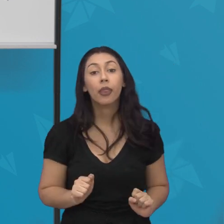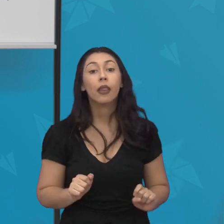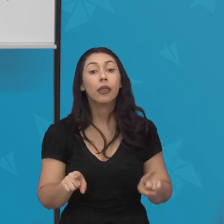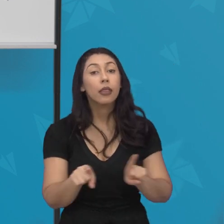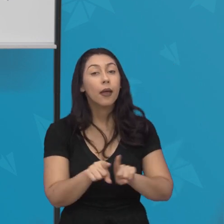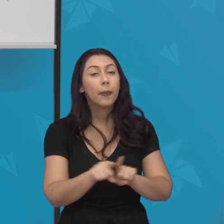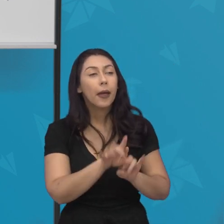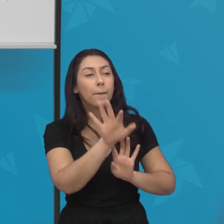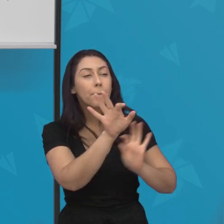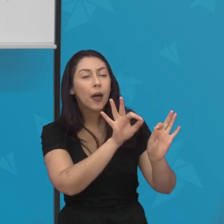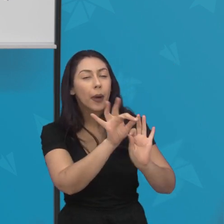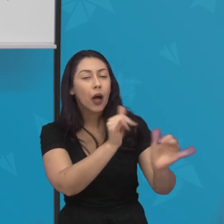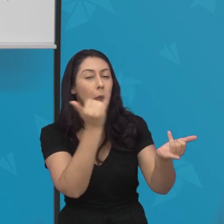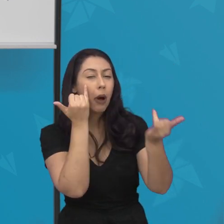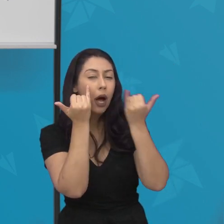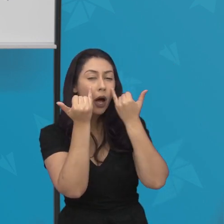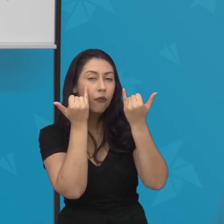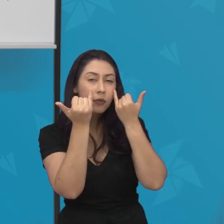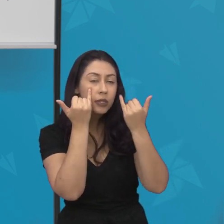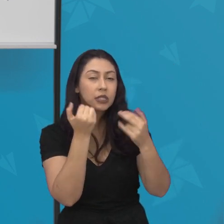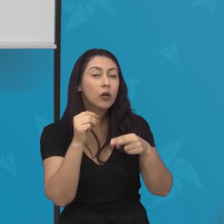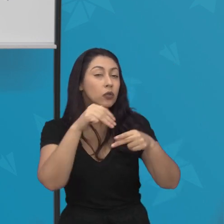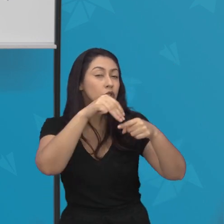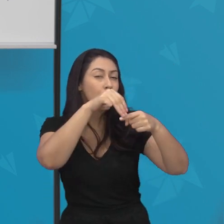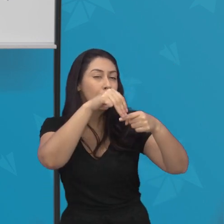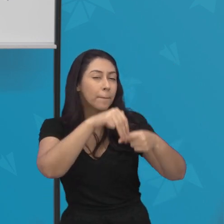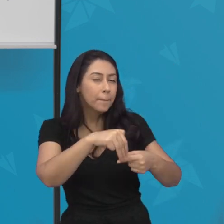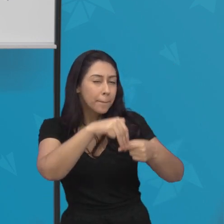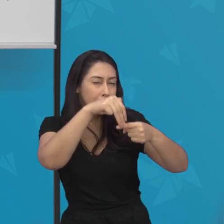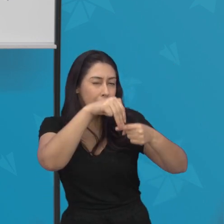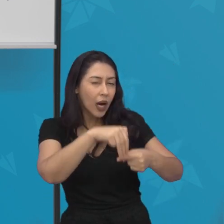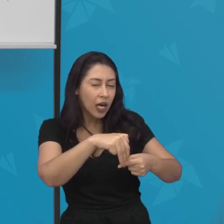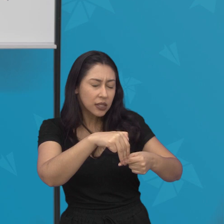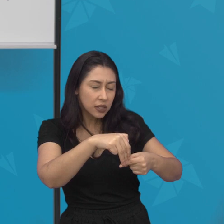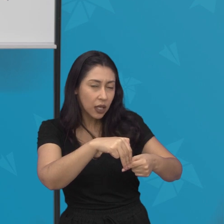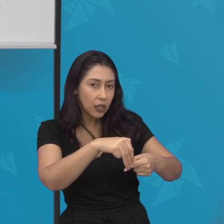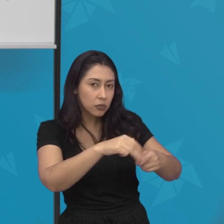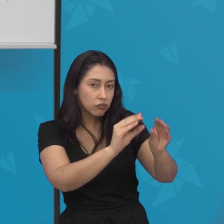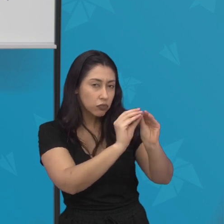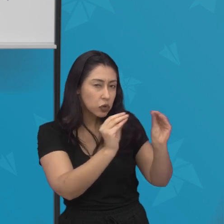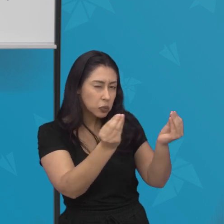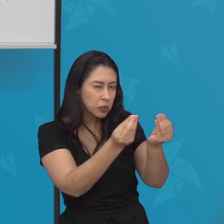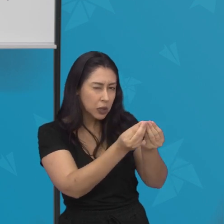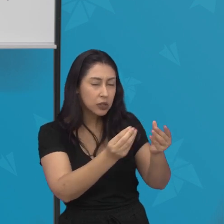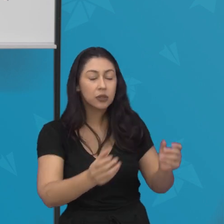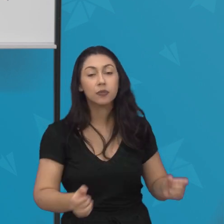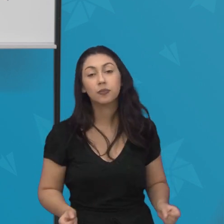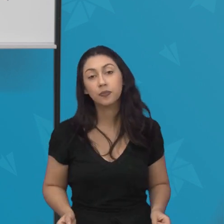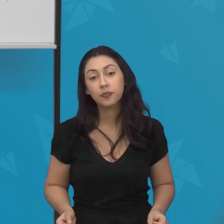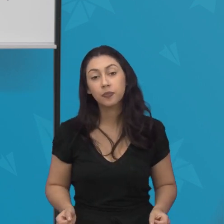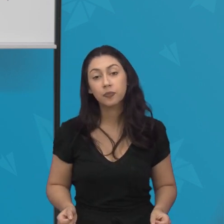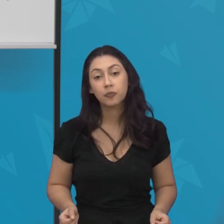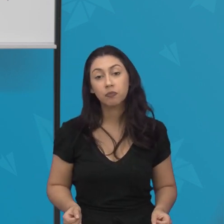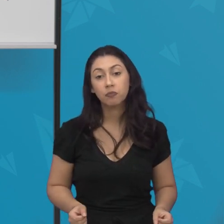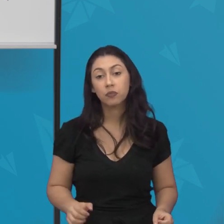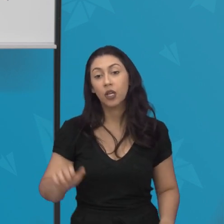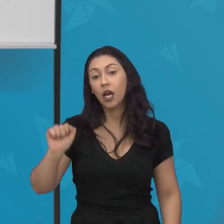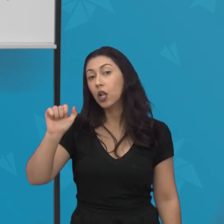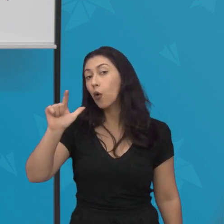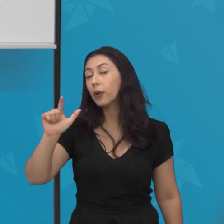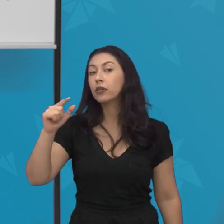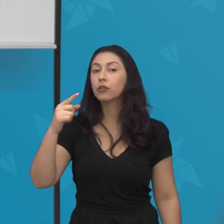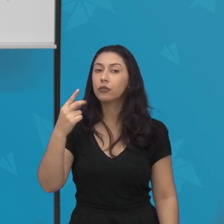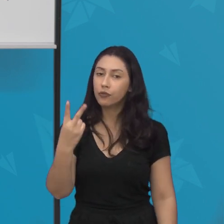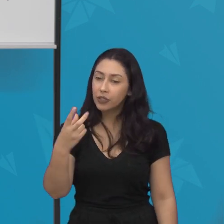também previamente montados, que são o quê? Os dados de massa dos elementos que nós temos aqui na nossa equação. Ali o alumínio